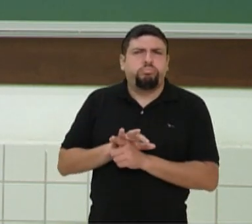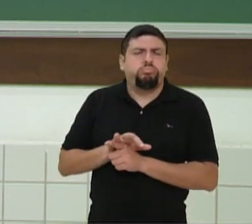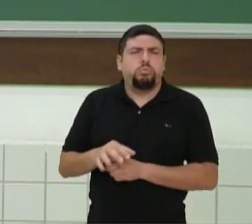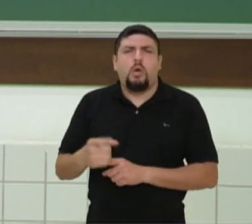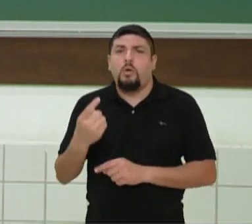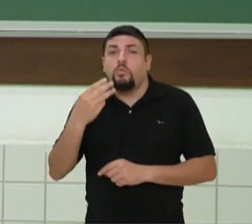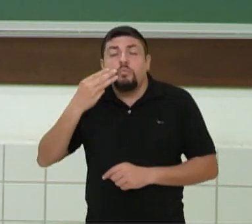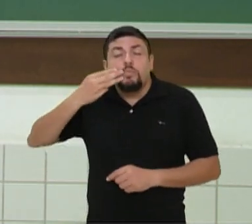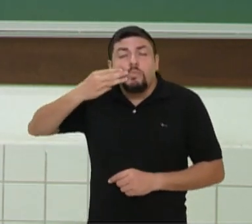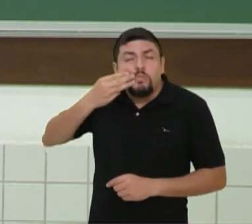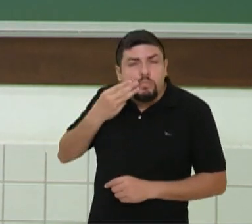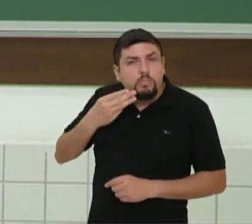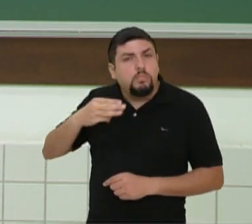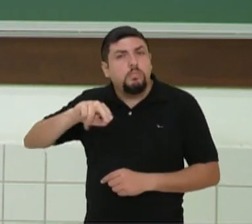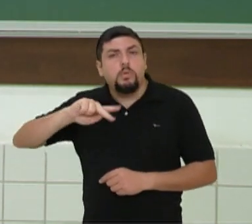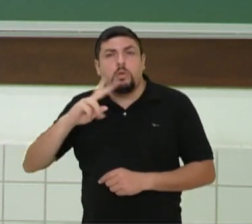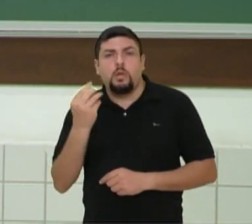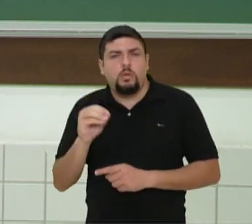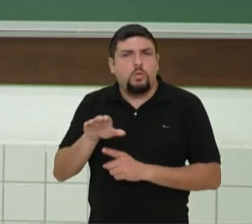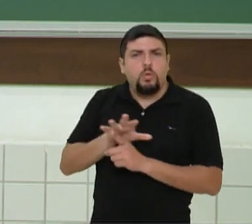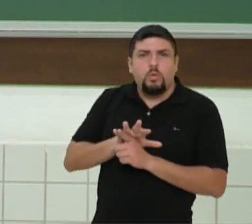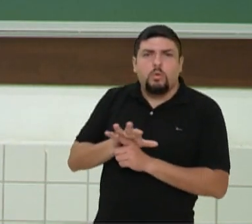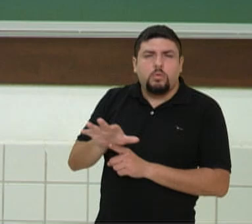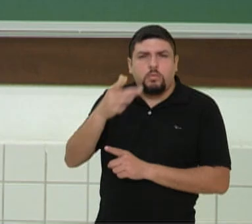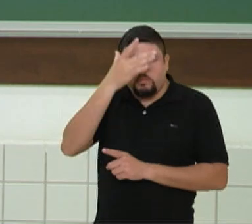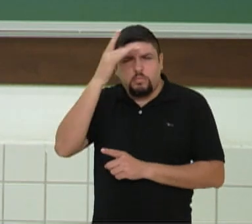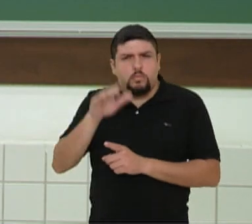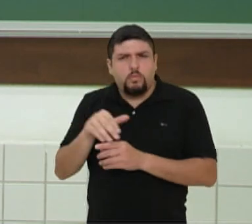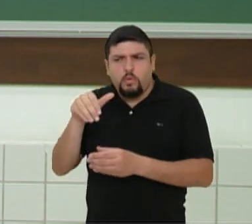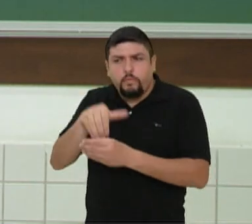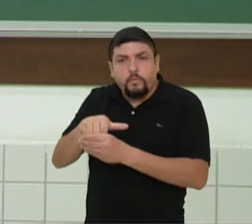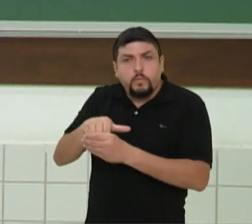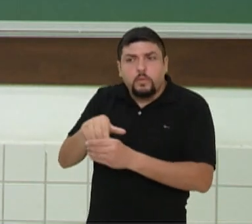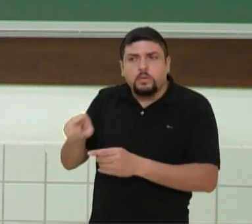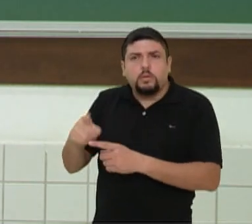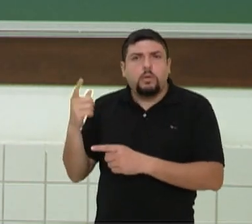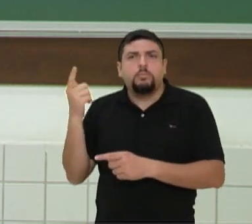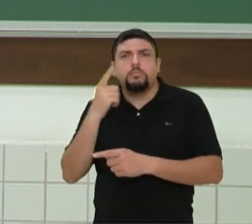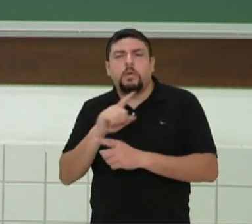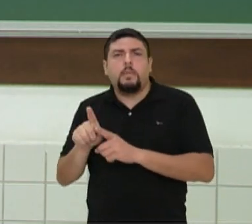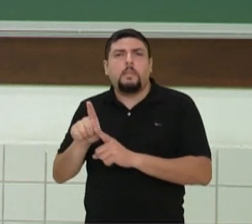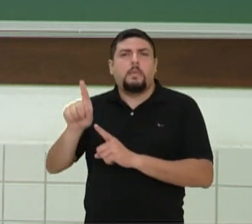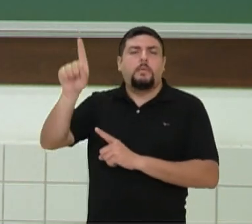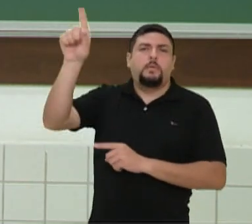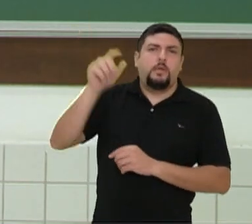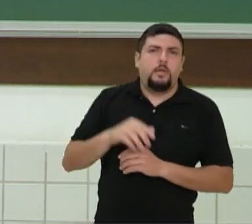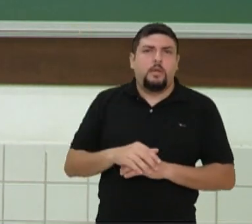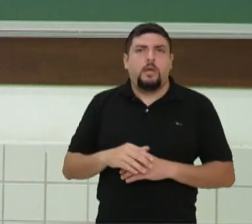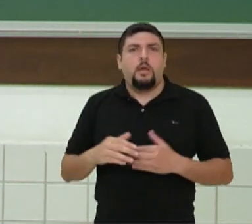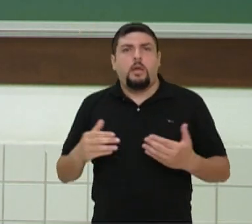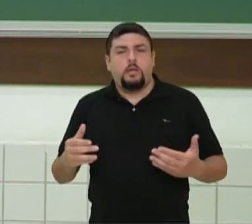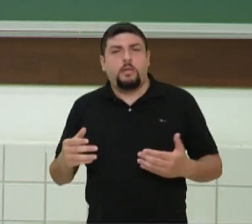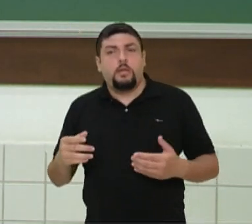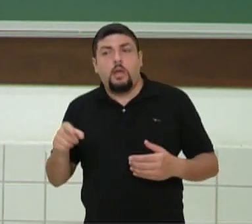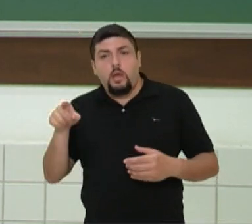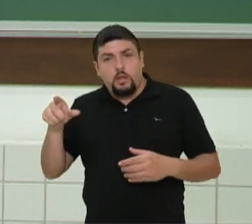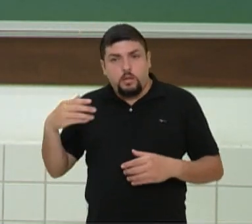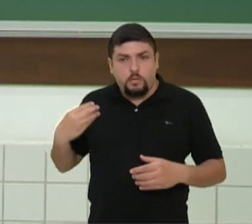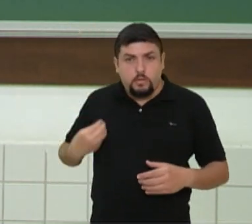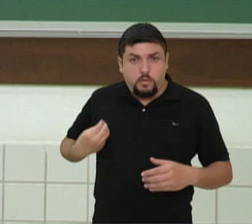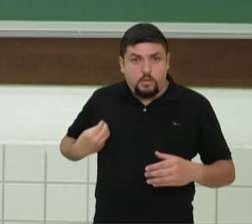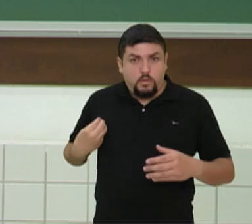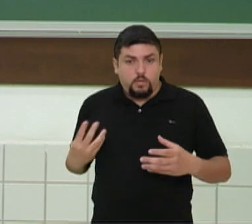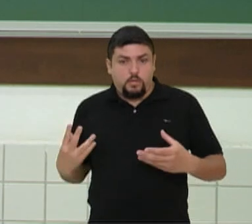para ser Rainha do Rádio. E ela faz aí uma participação nesse filme. Então você tem aí o cinema, que traz um elemento do